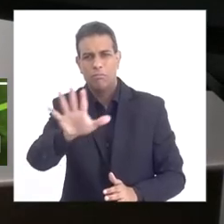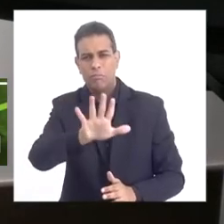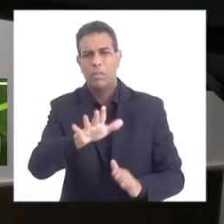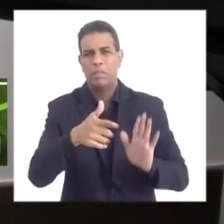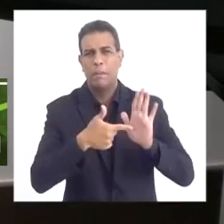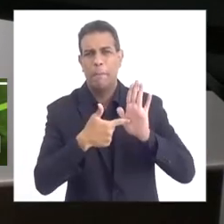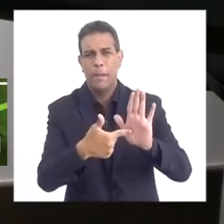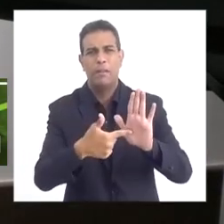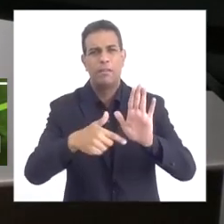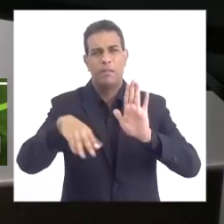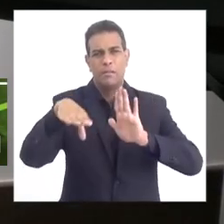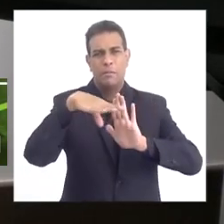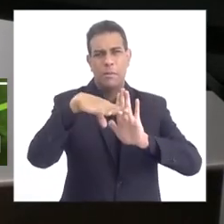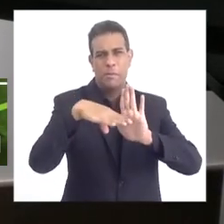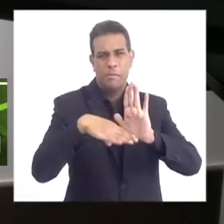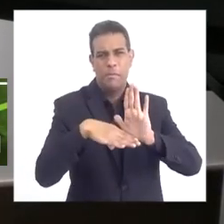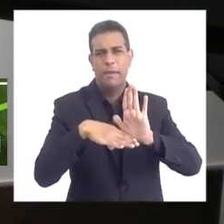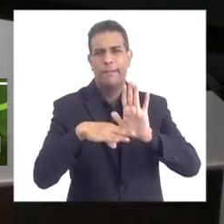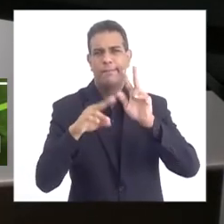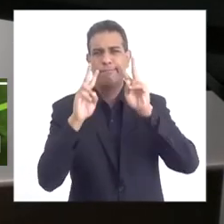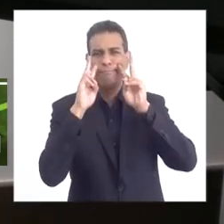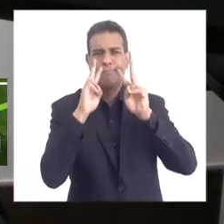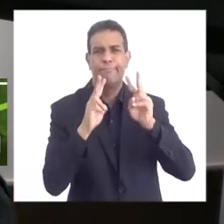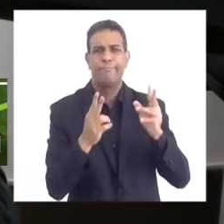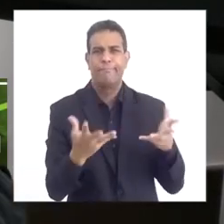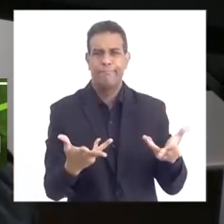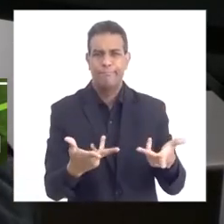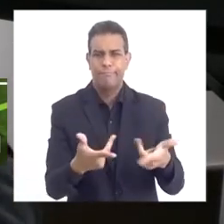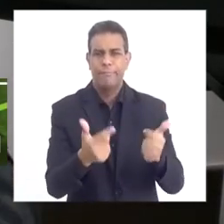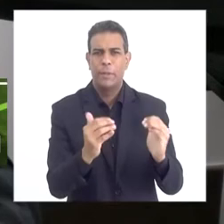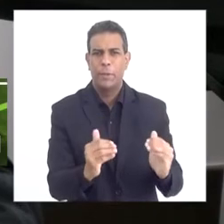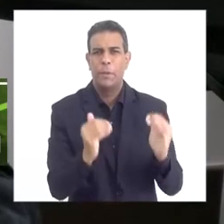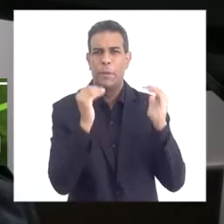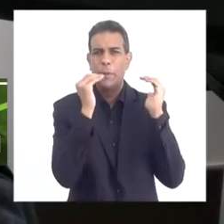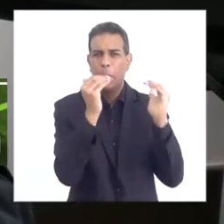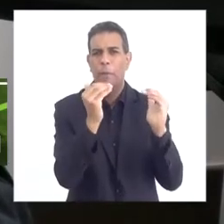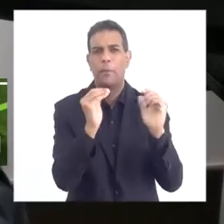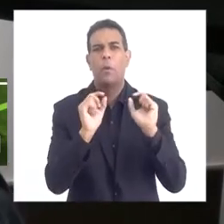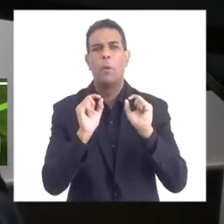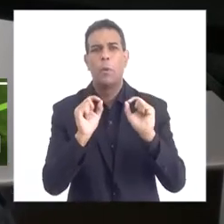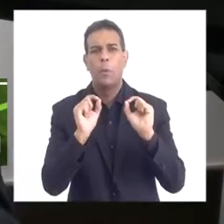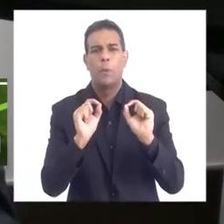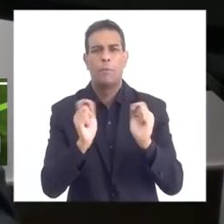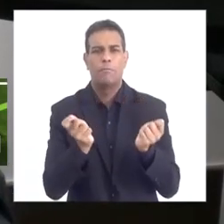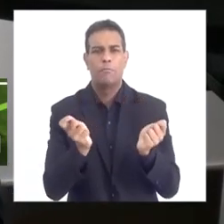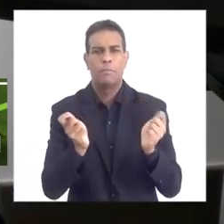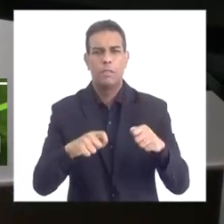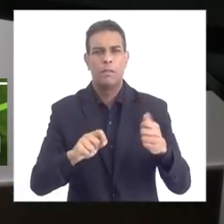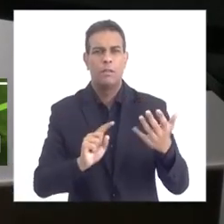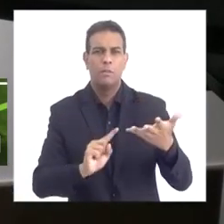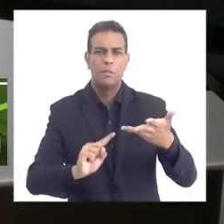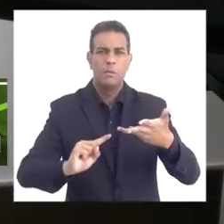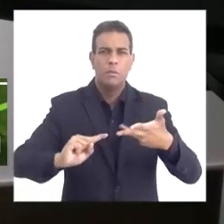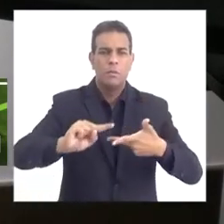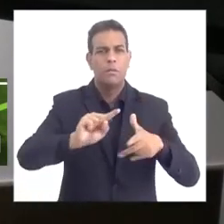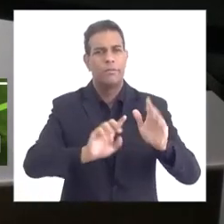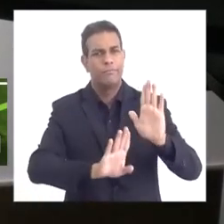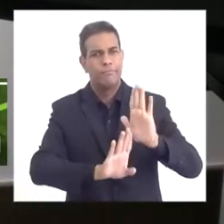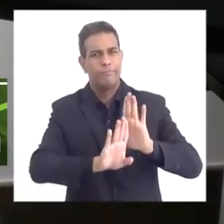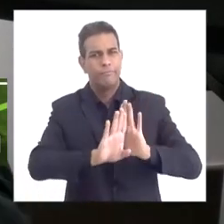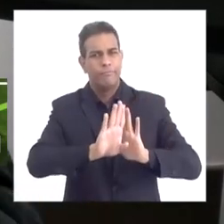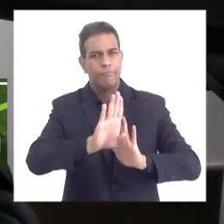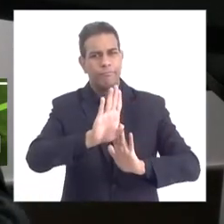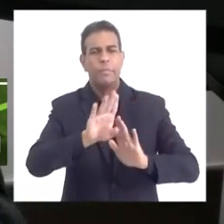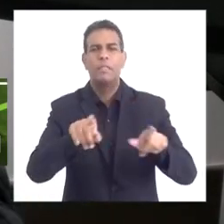apresentação bastante rica em indicadores